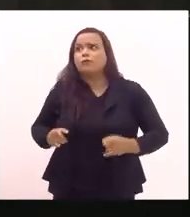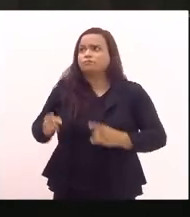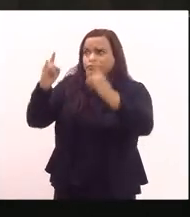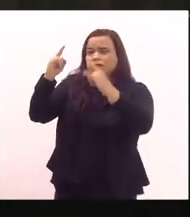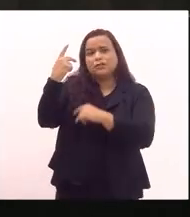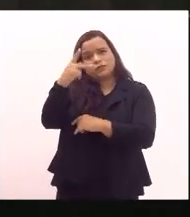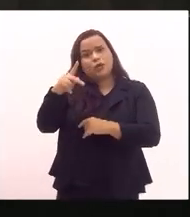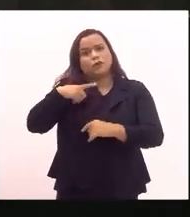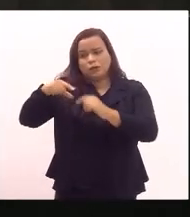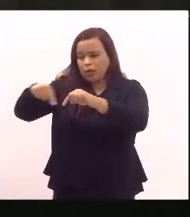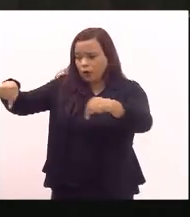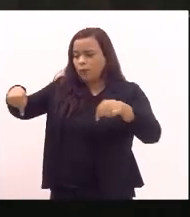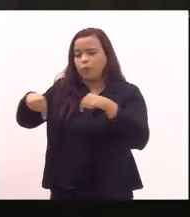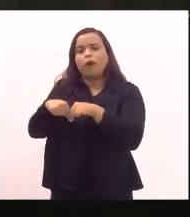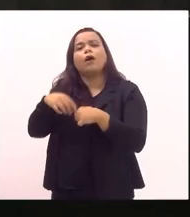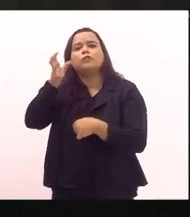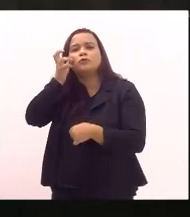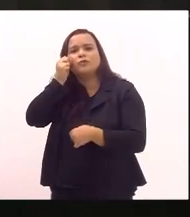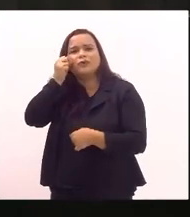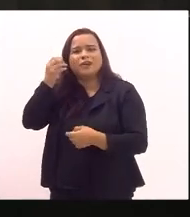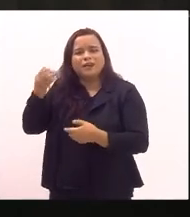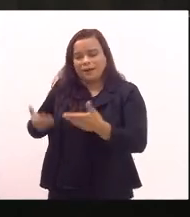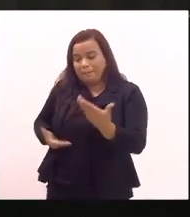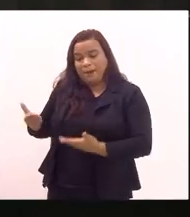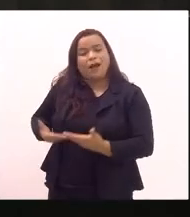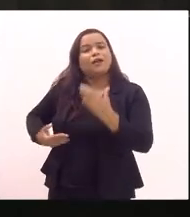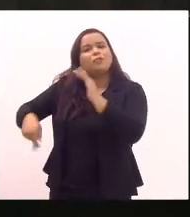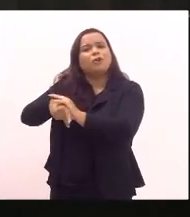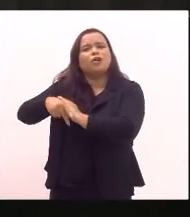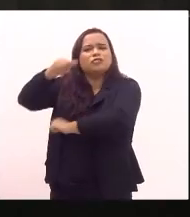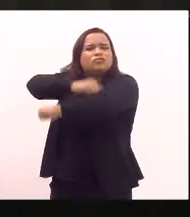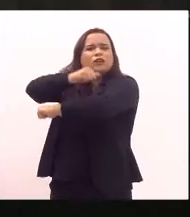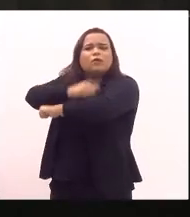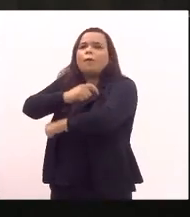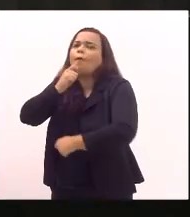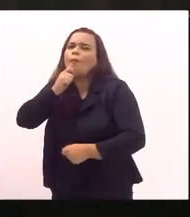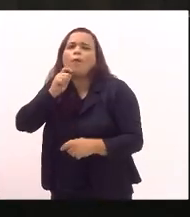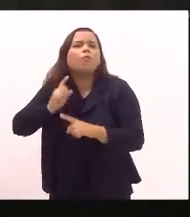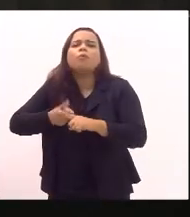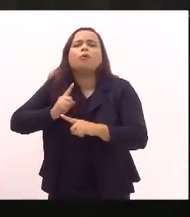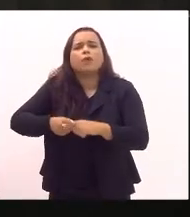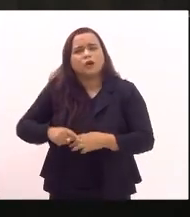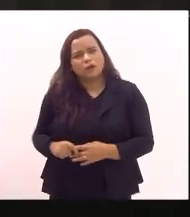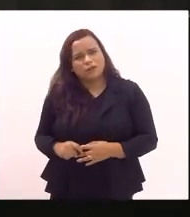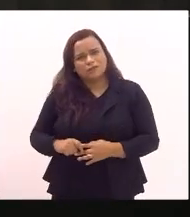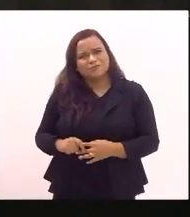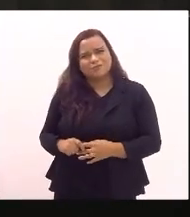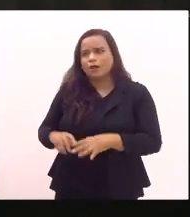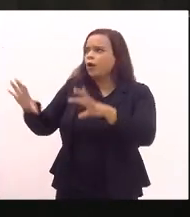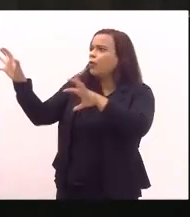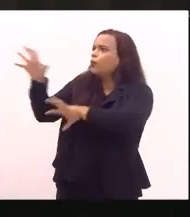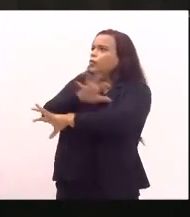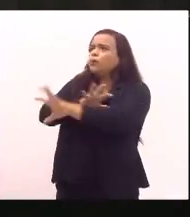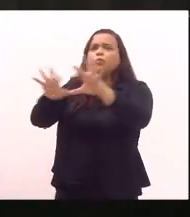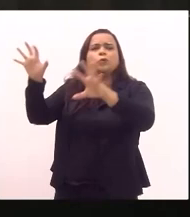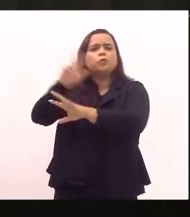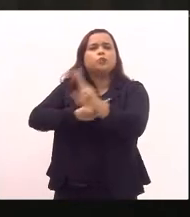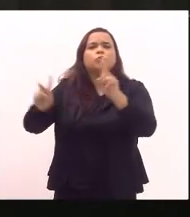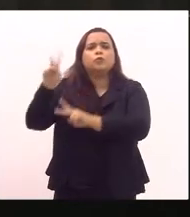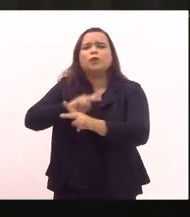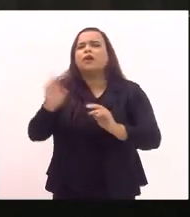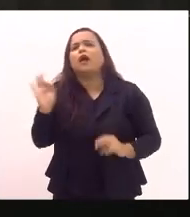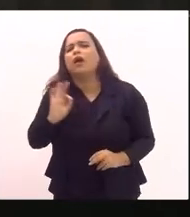que tem um quarto de empregada sem janela e tem um quarto de empregada sem janela sem ventilação no